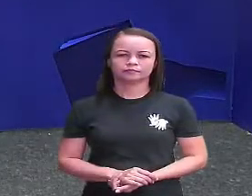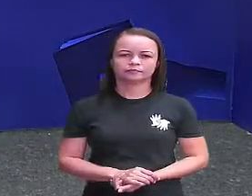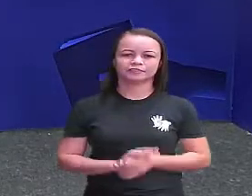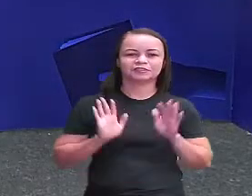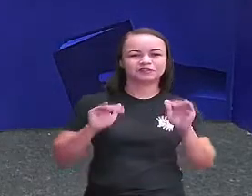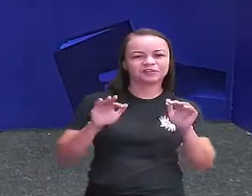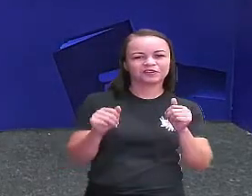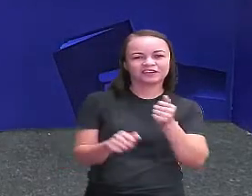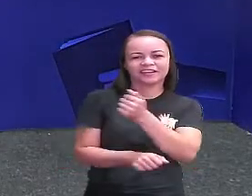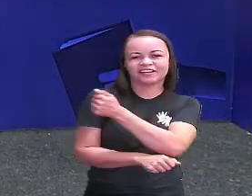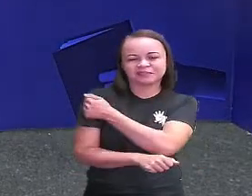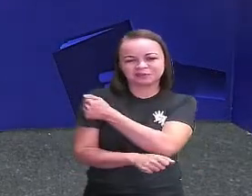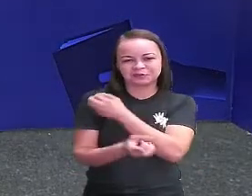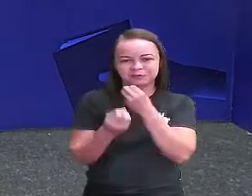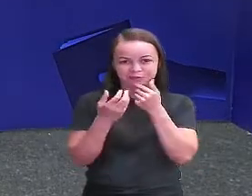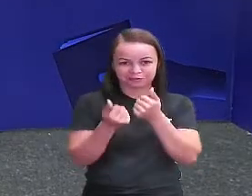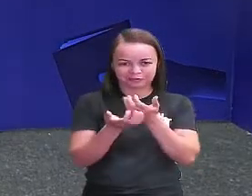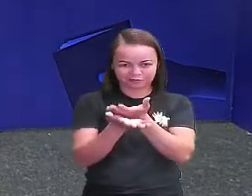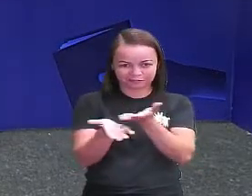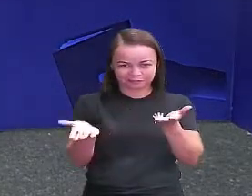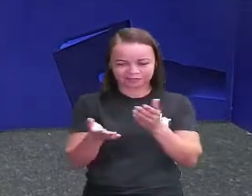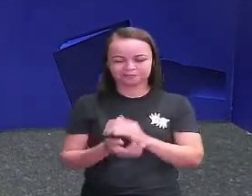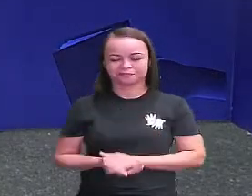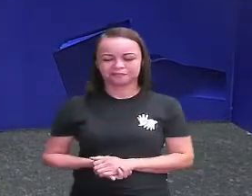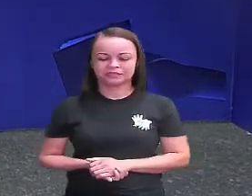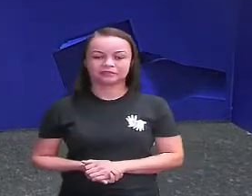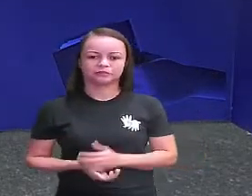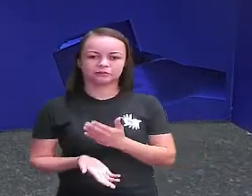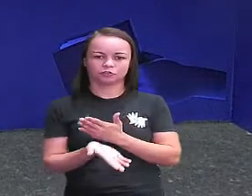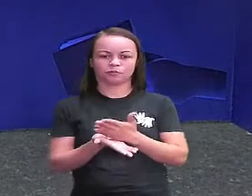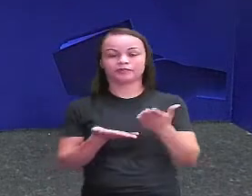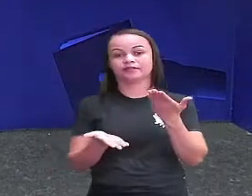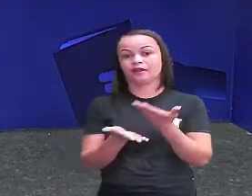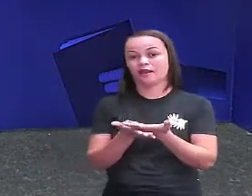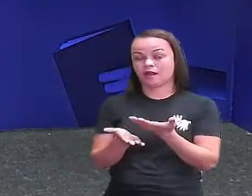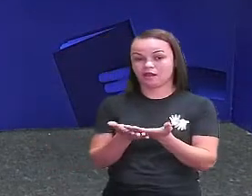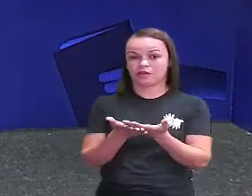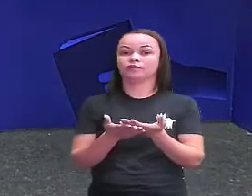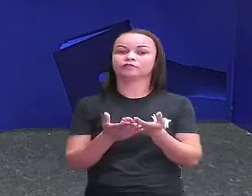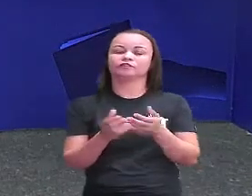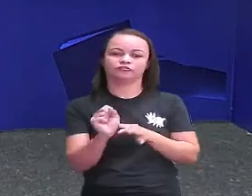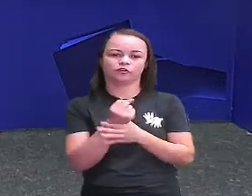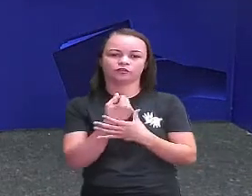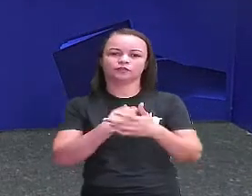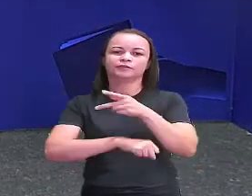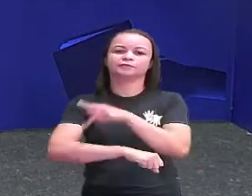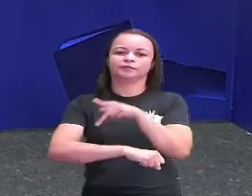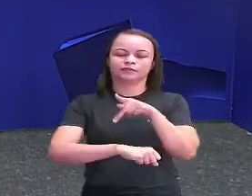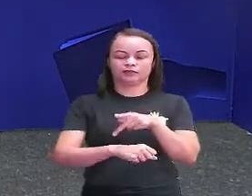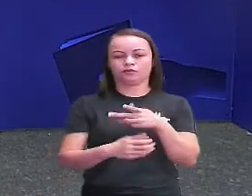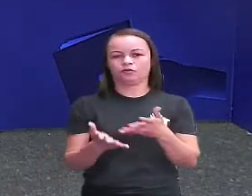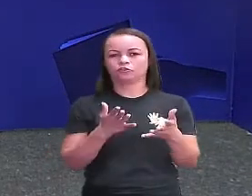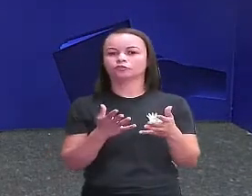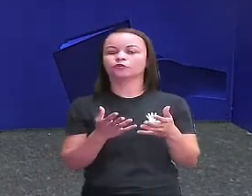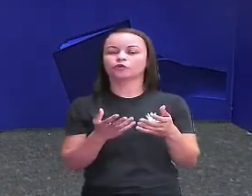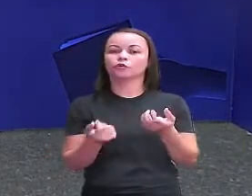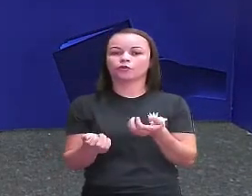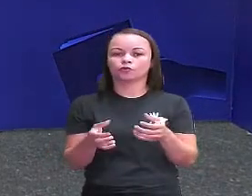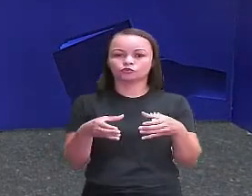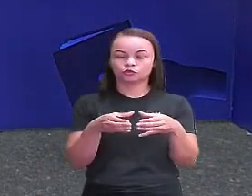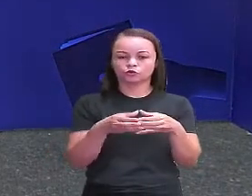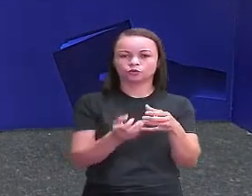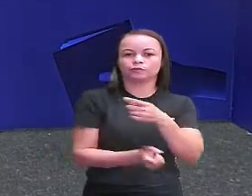Olá, galerinha linda, tudo bem com vocês? Vamos dar início à nossa aula de fortalecimento pedagógico com as turmas de primeiro,